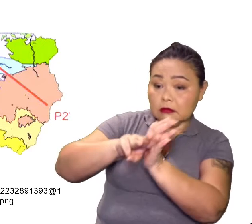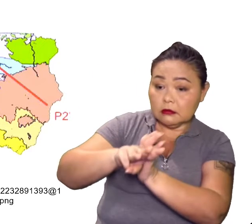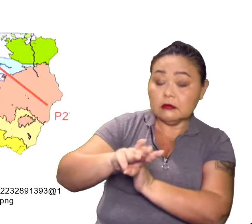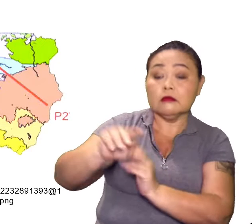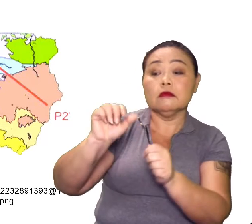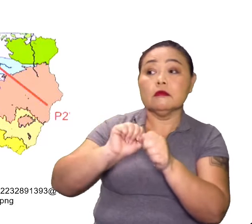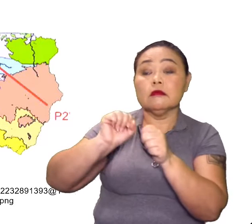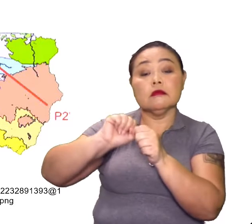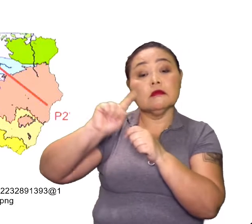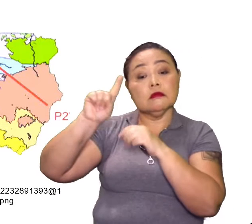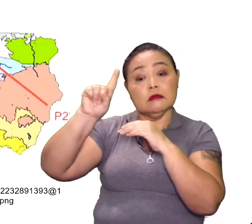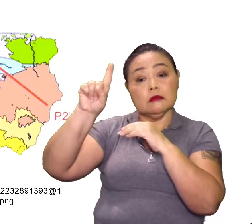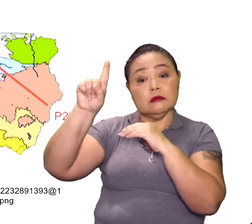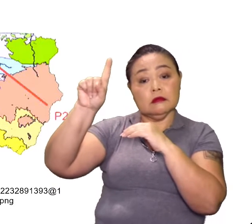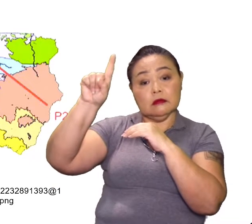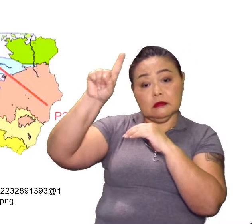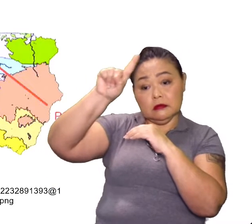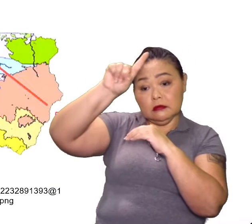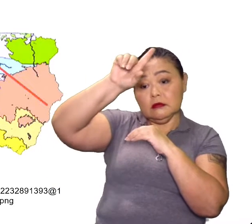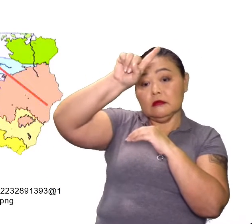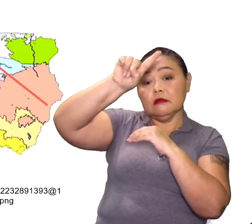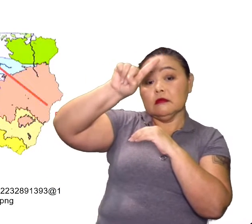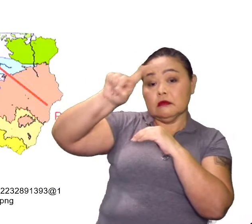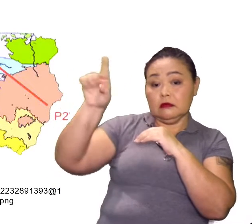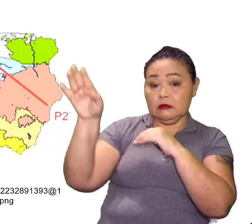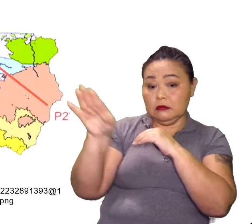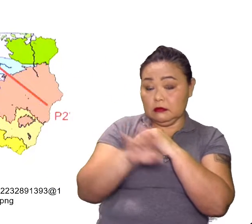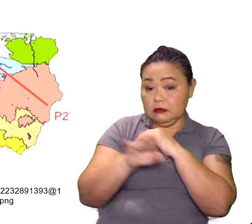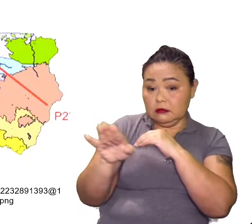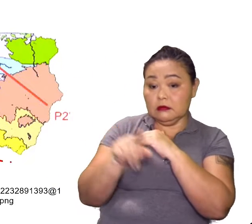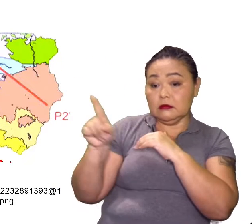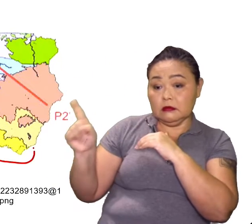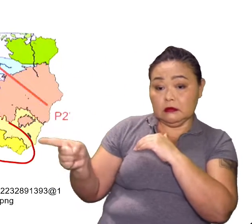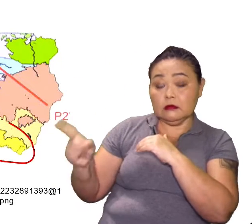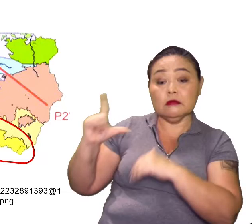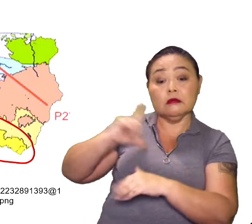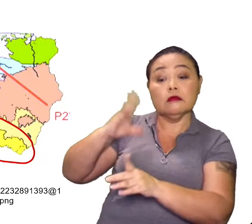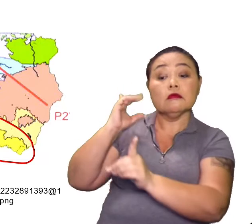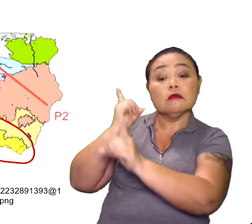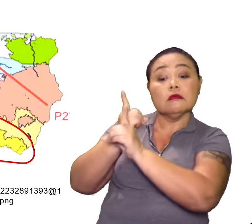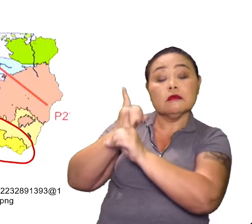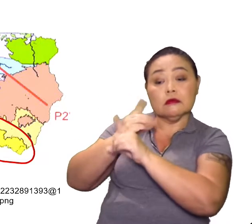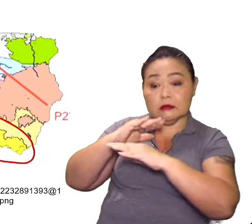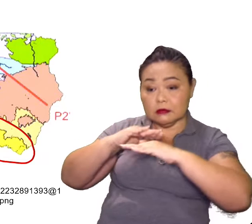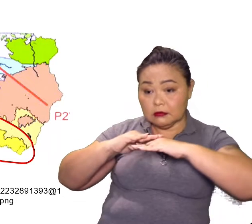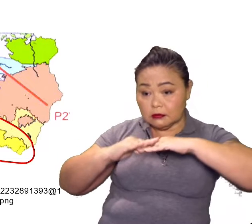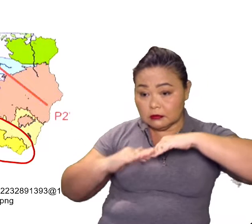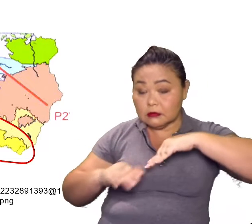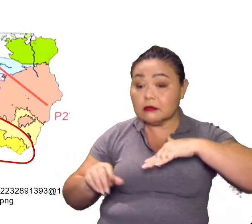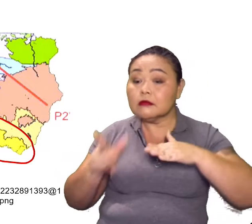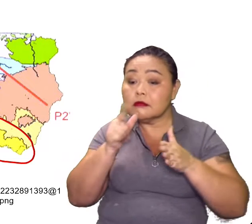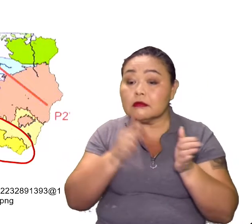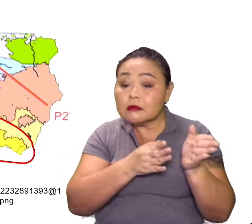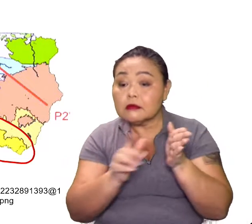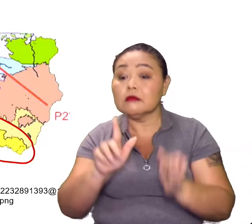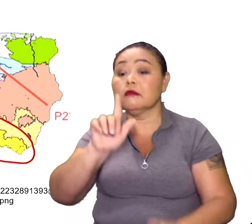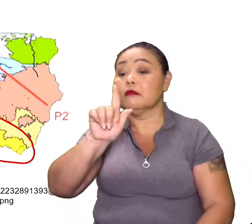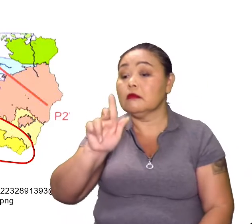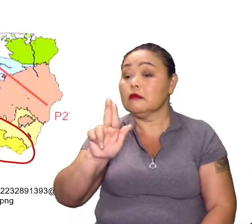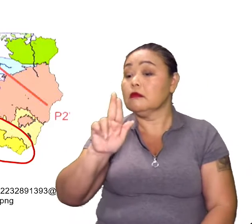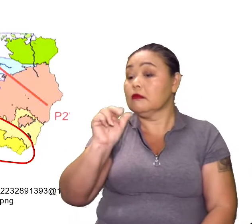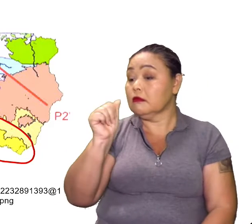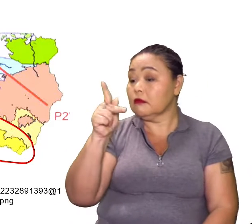Na parte ao extremo oeste do estado, nós vamos ter aí a planície do Rio